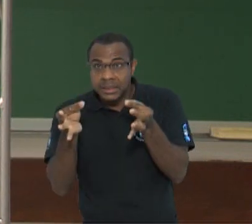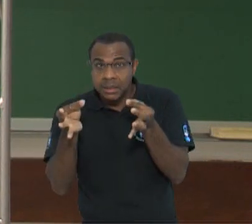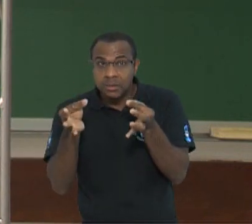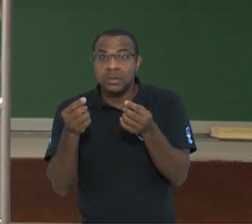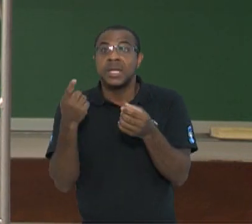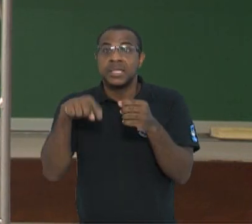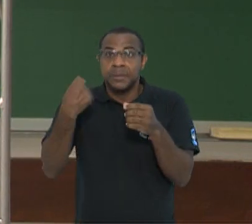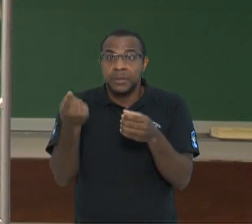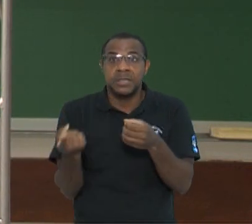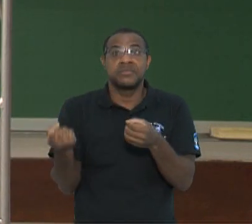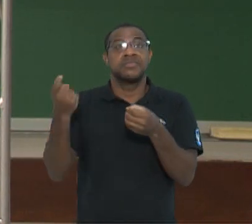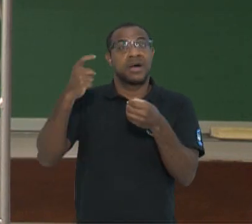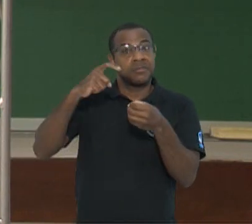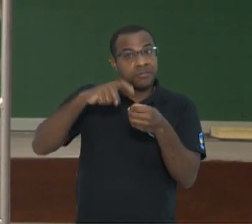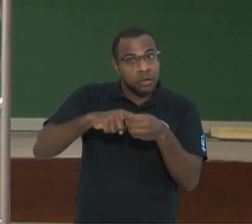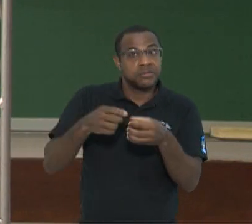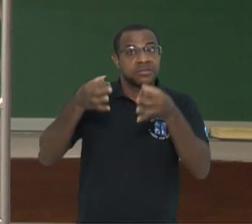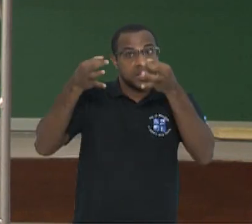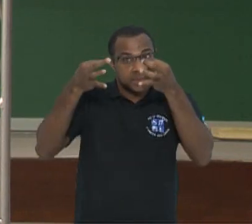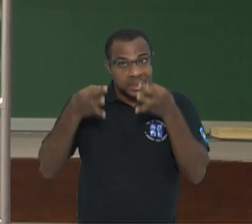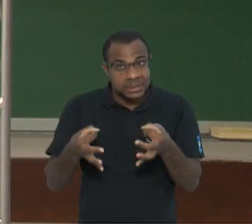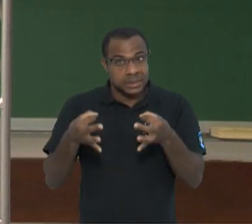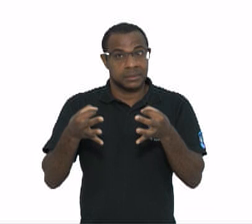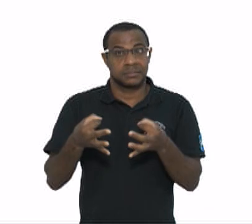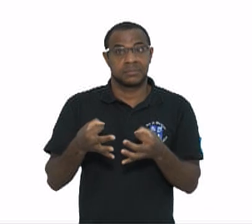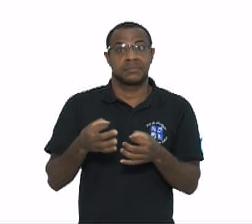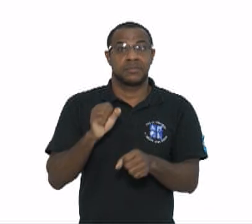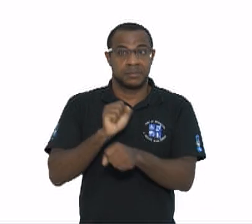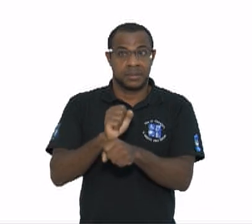para verificar se está certo. Até daqui a pouquinho.